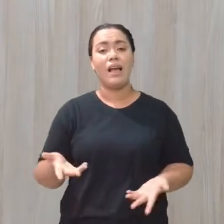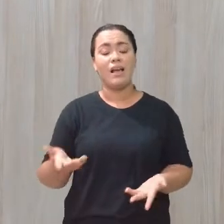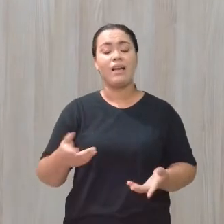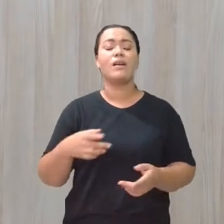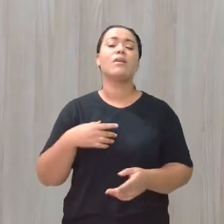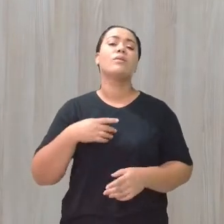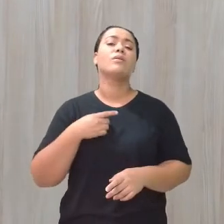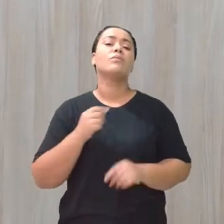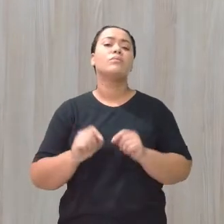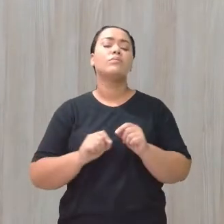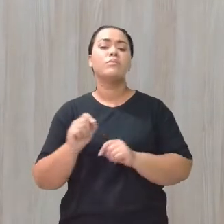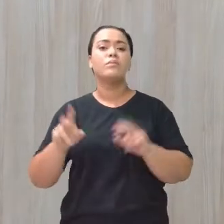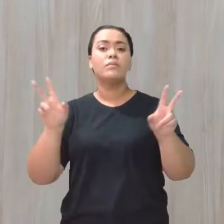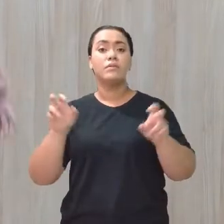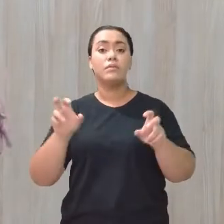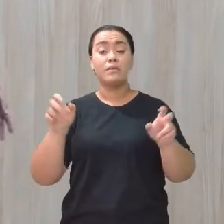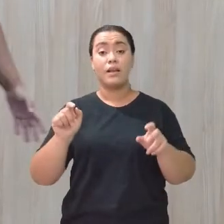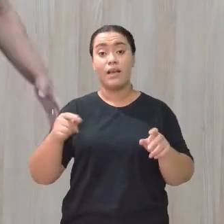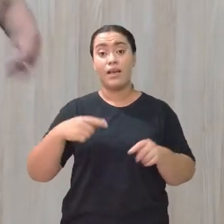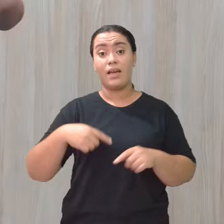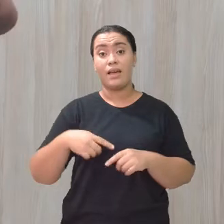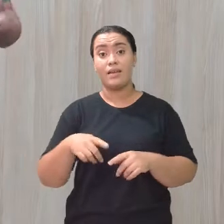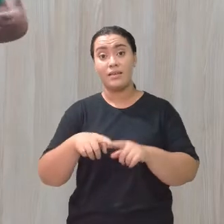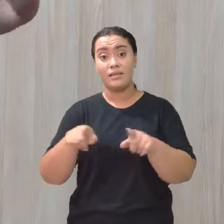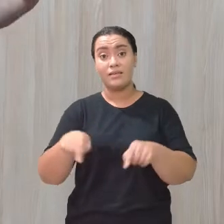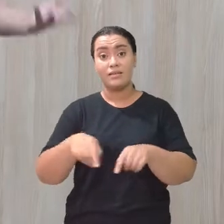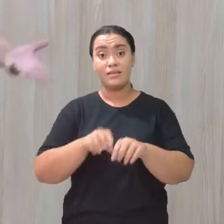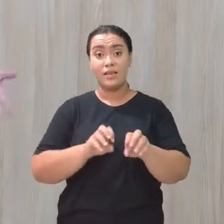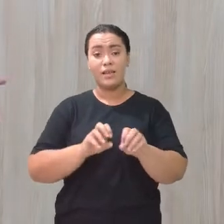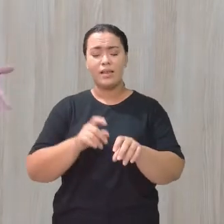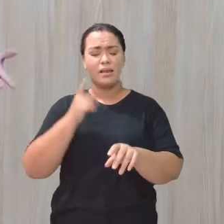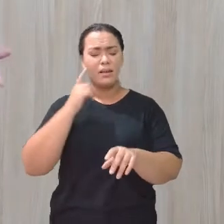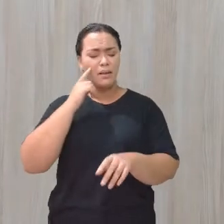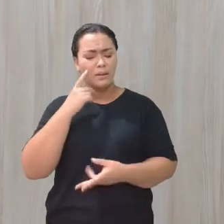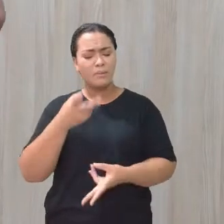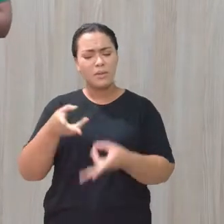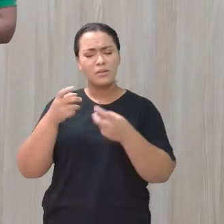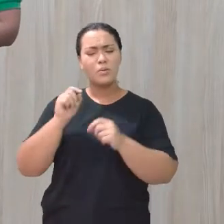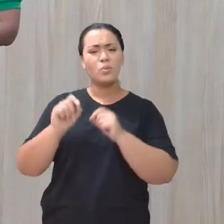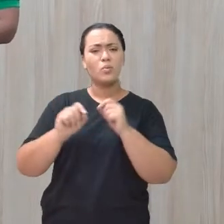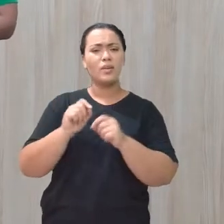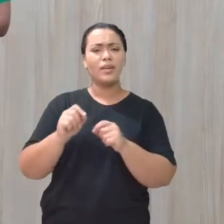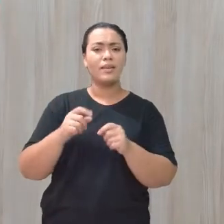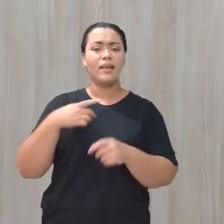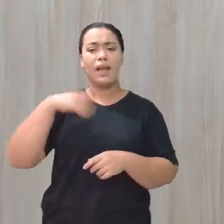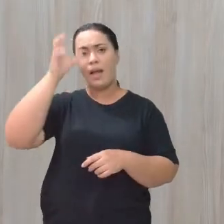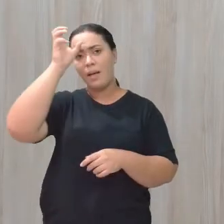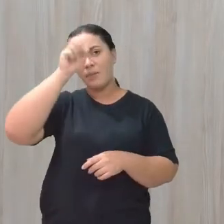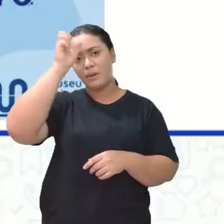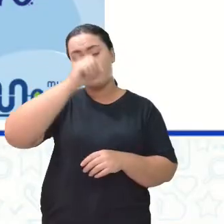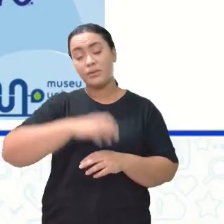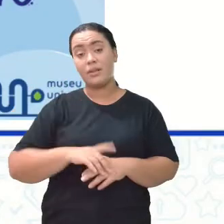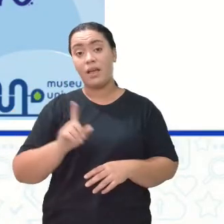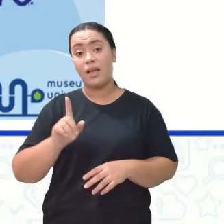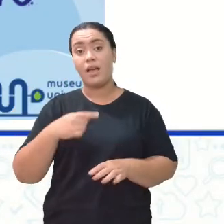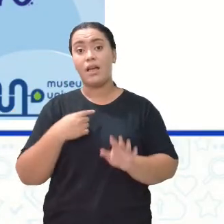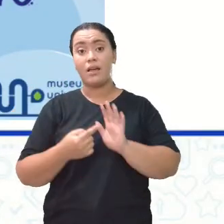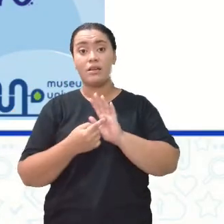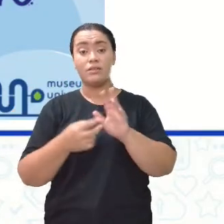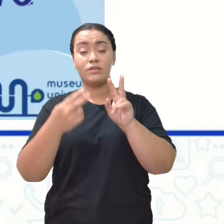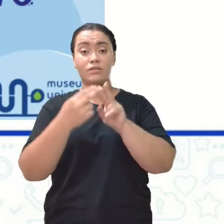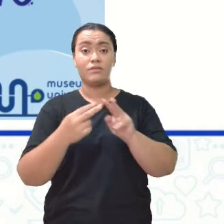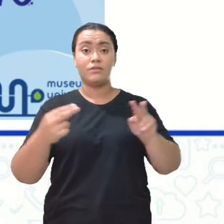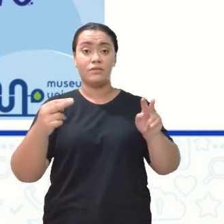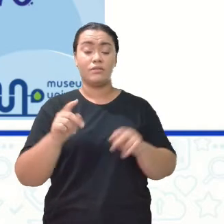aula alguns ditados e vamos perceber o que é que a gente tem para aprender. Como ela falou, né, a exposição virtual se